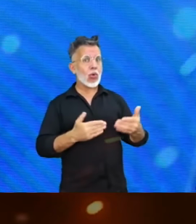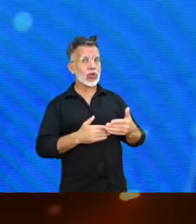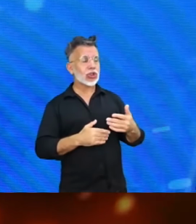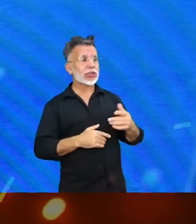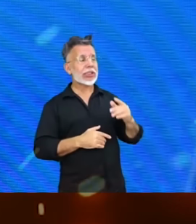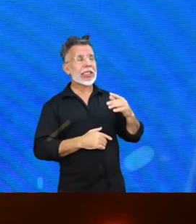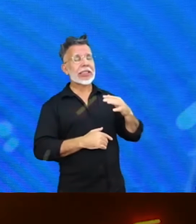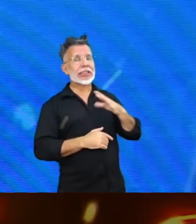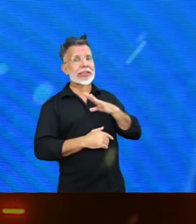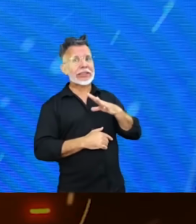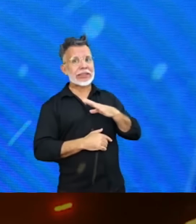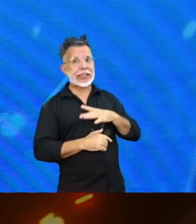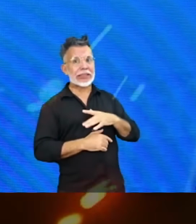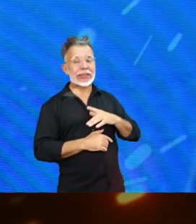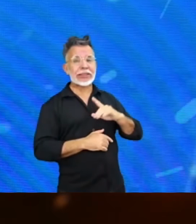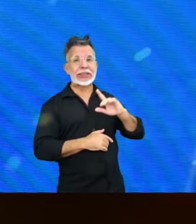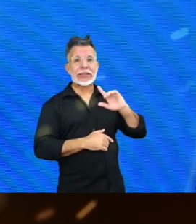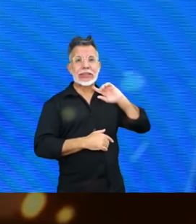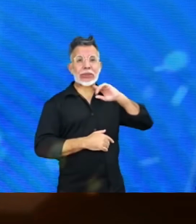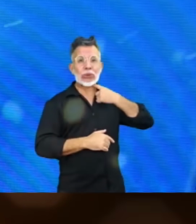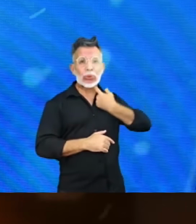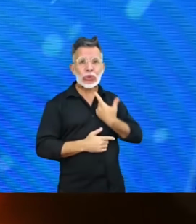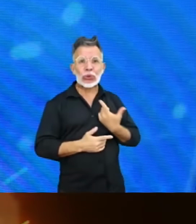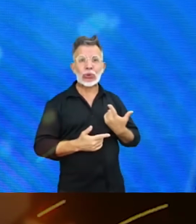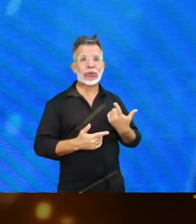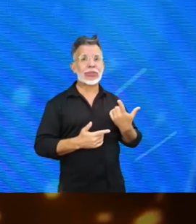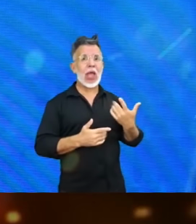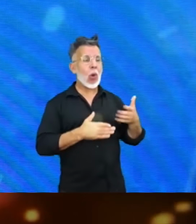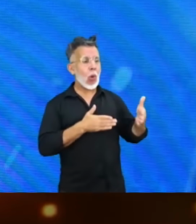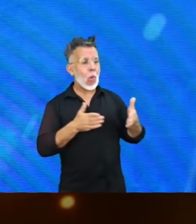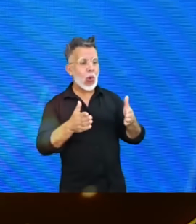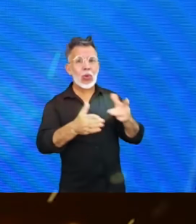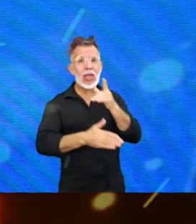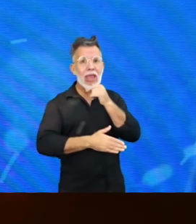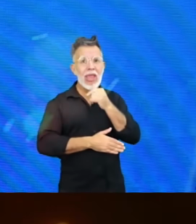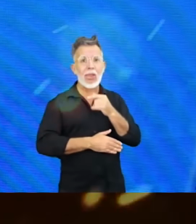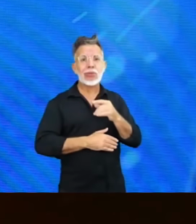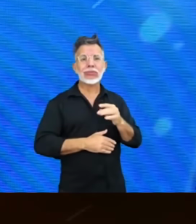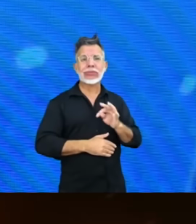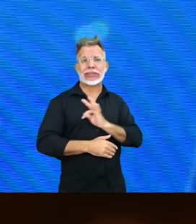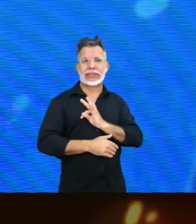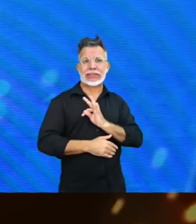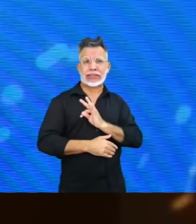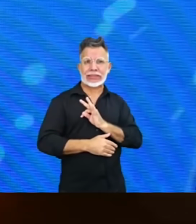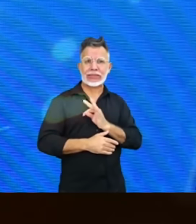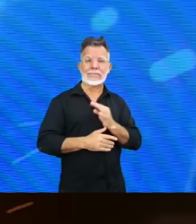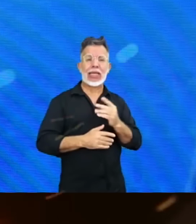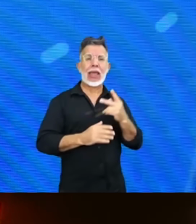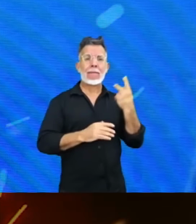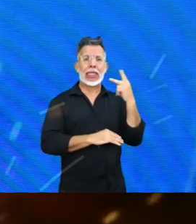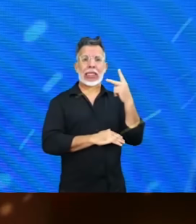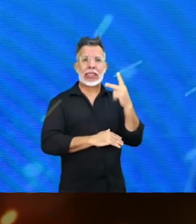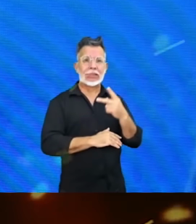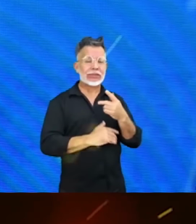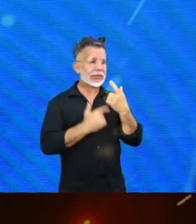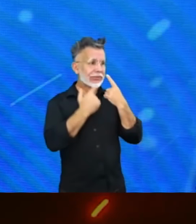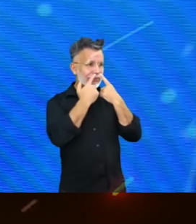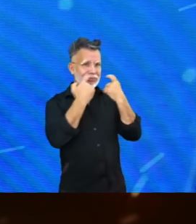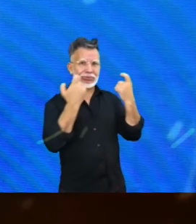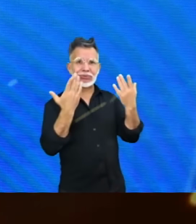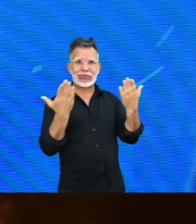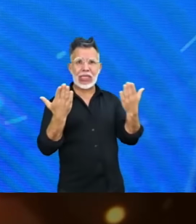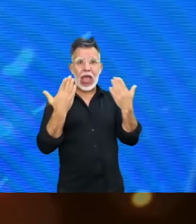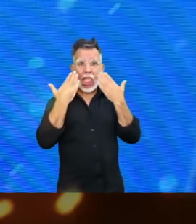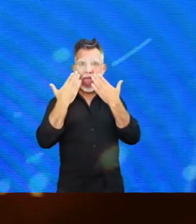poluição terrível na verdade não é o Rio é o maior esgoto a céu aberto do mundo esse esgoto infelizmente é só